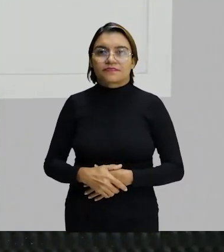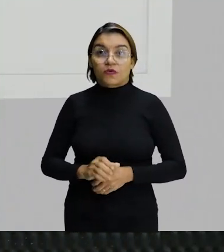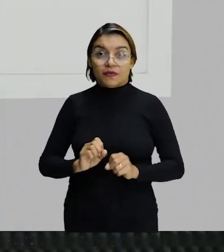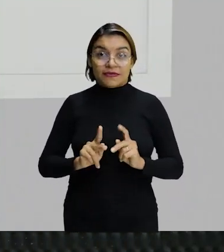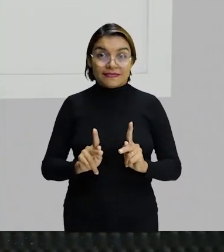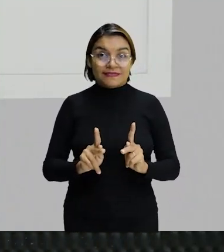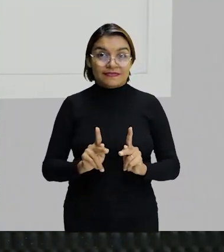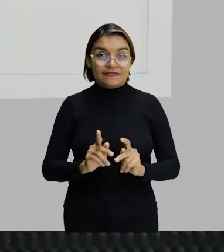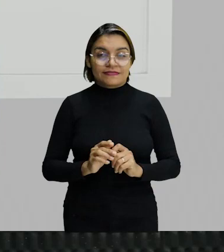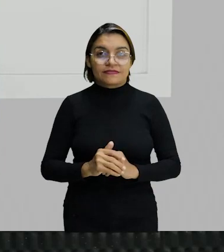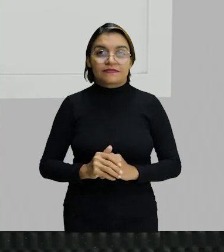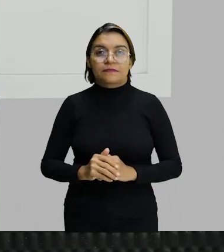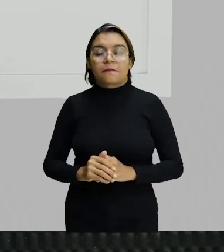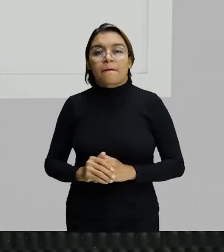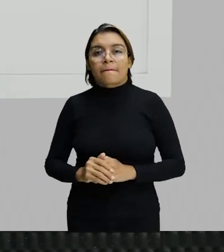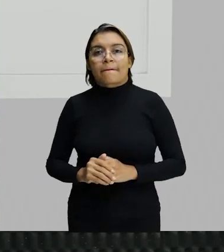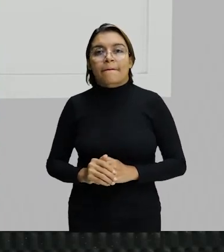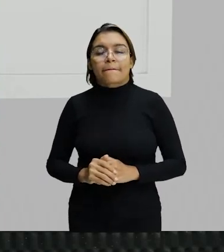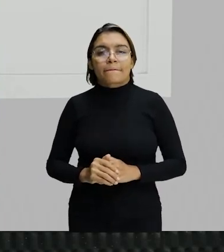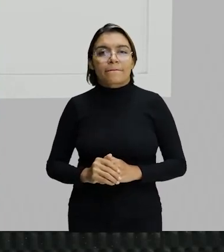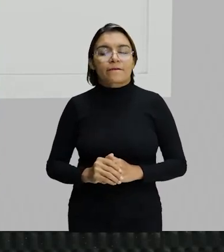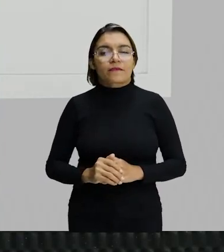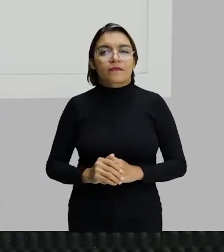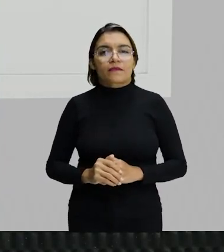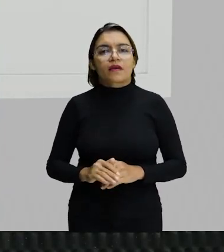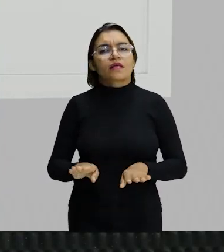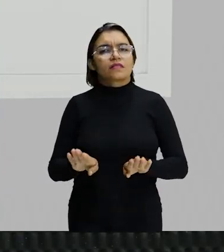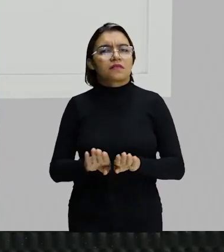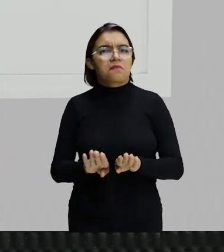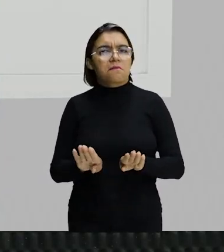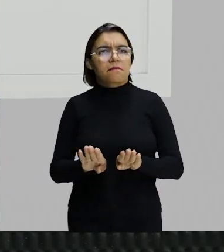Certo? Então, nós temos aqui